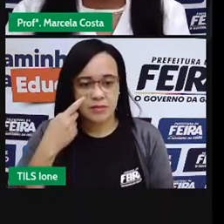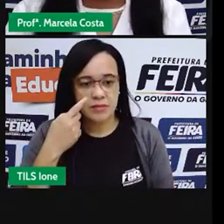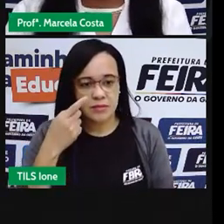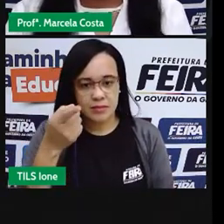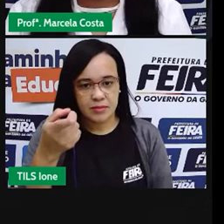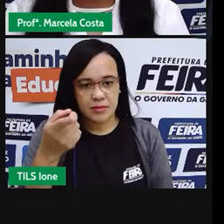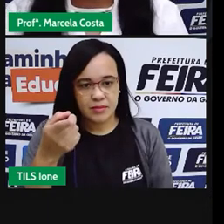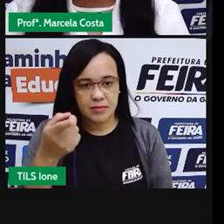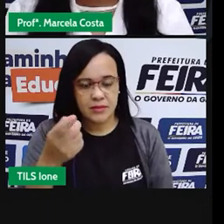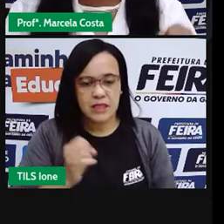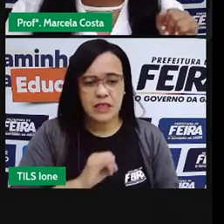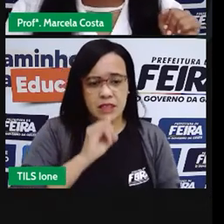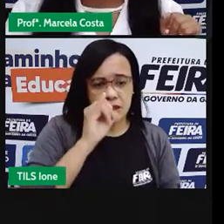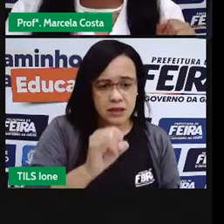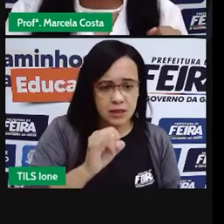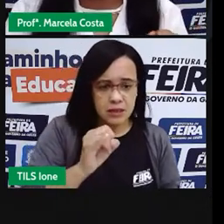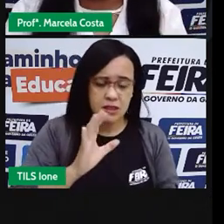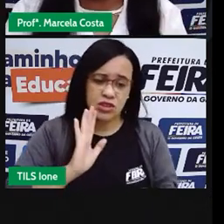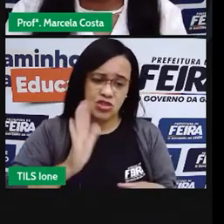Se eu já tenho aqui